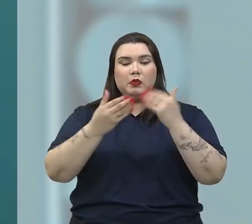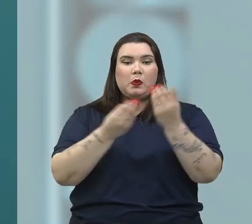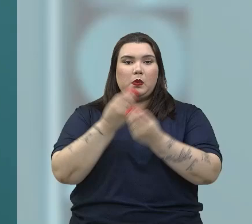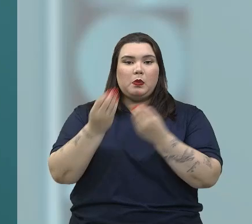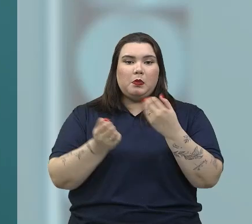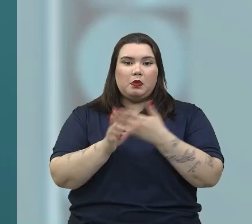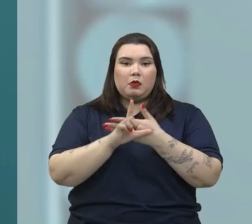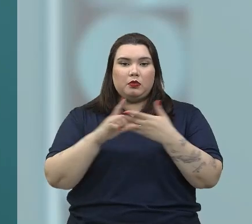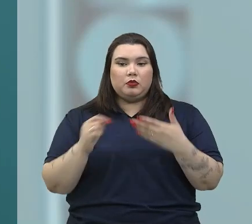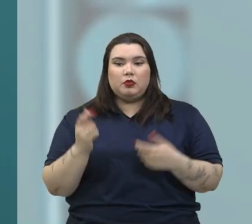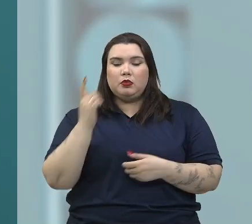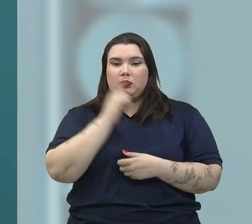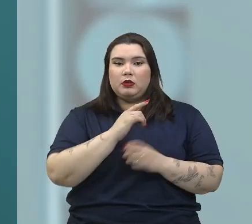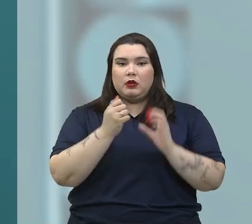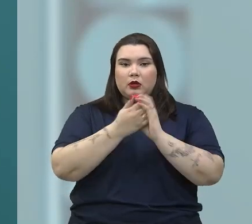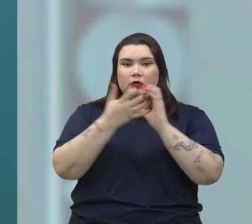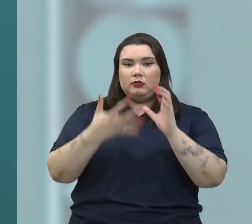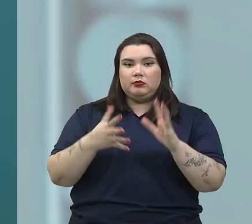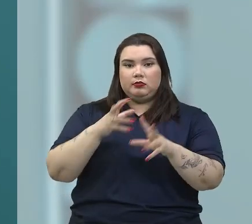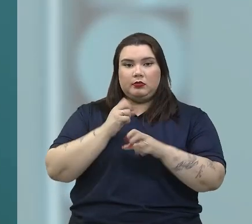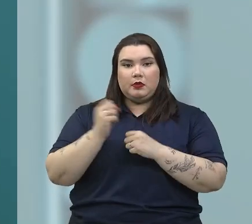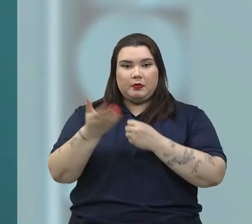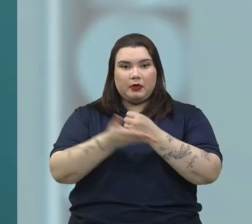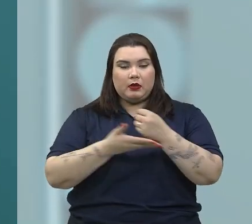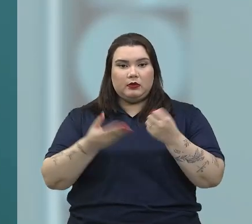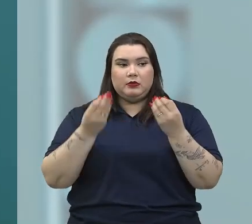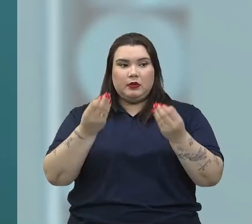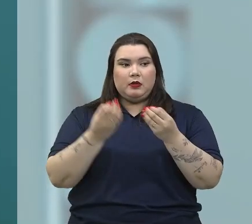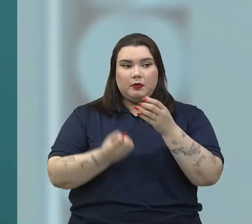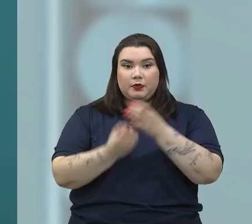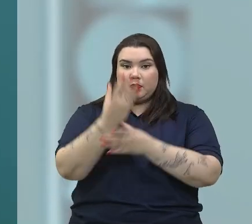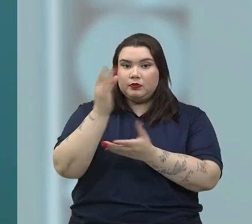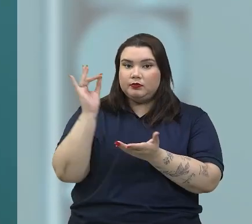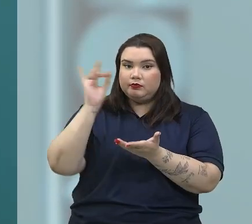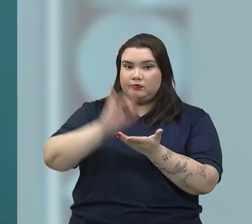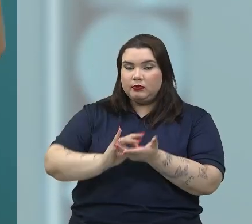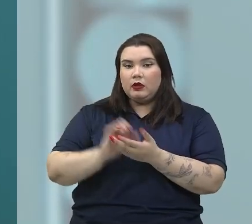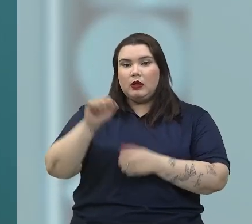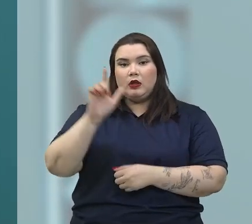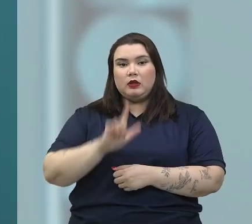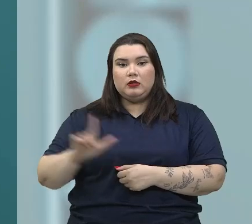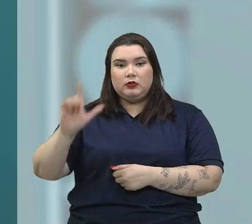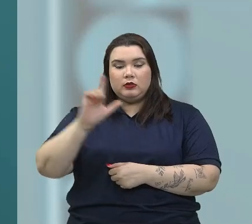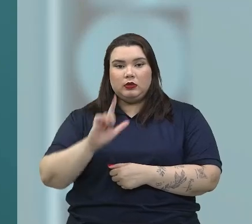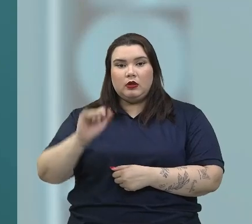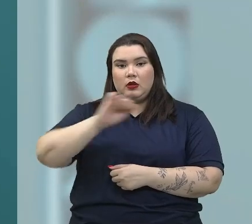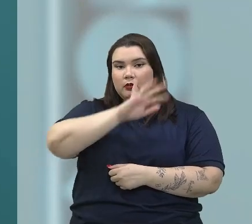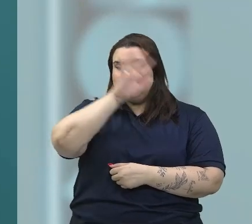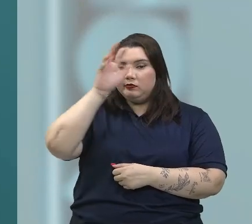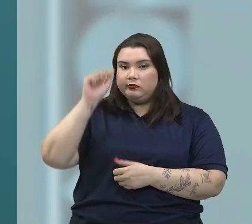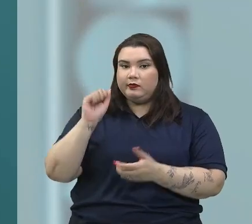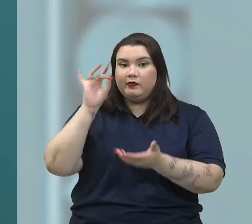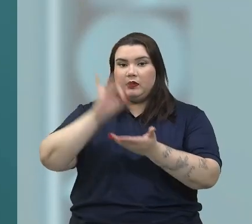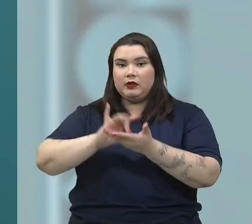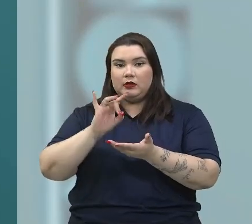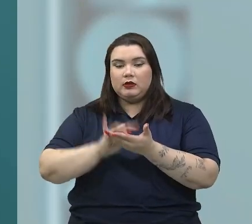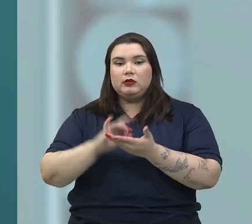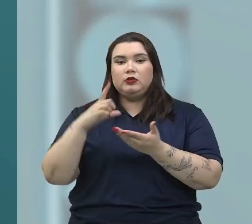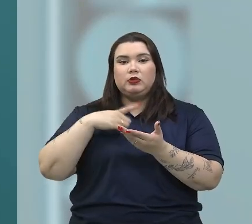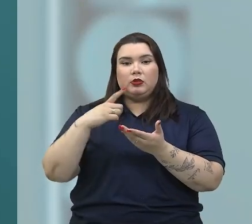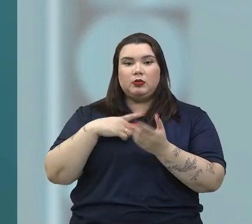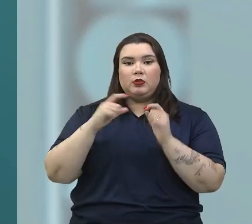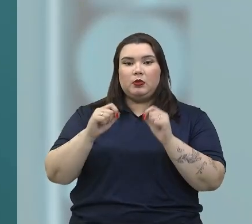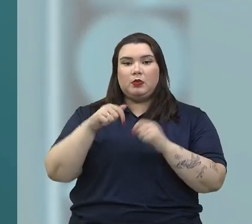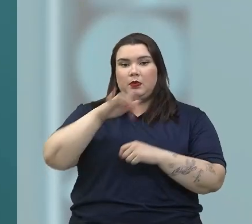aí, tomando essas características como base para produzir de fato uma literatura amazonense, uma literatura que sai